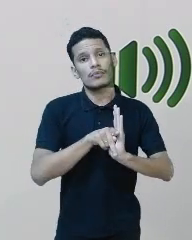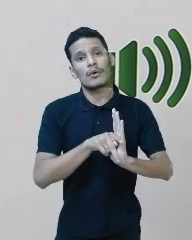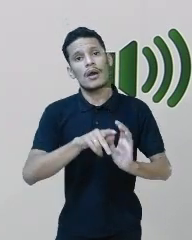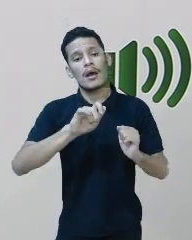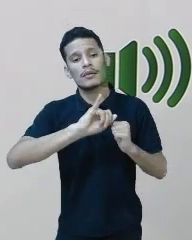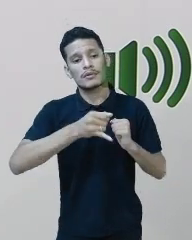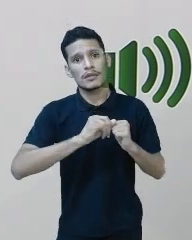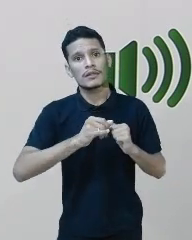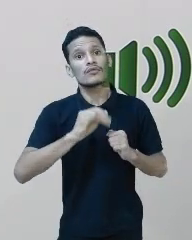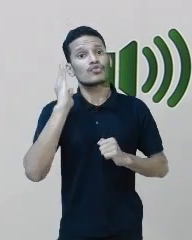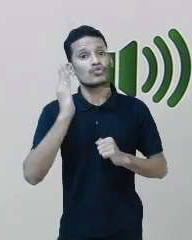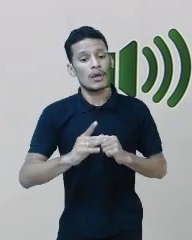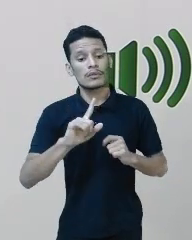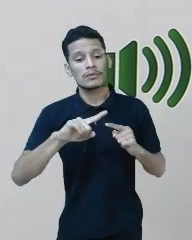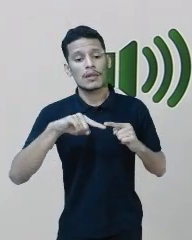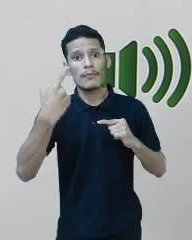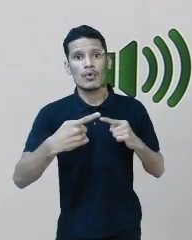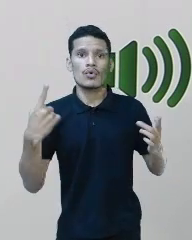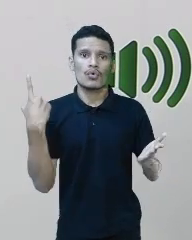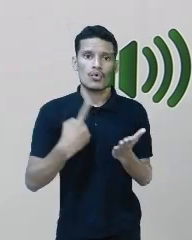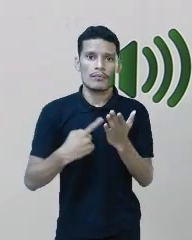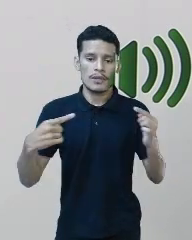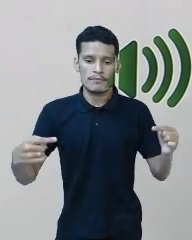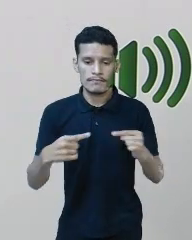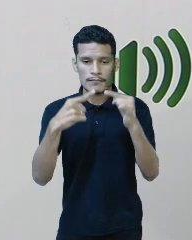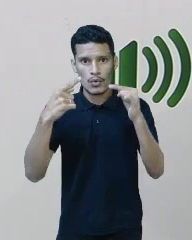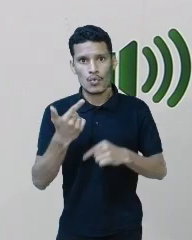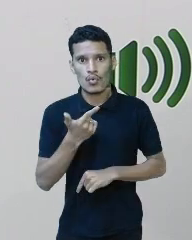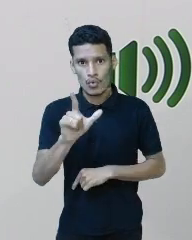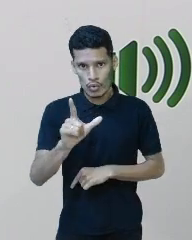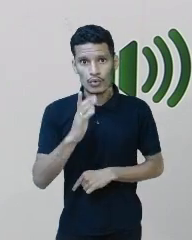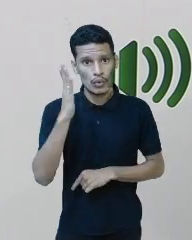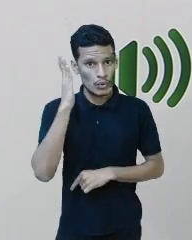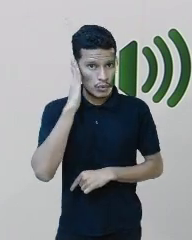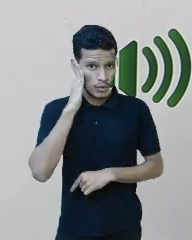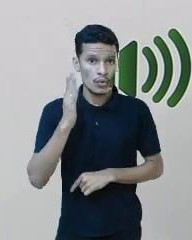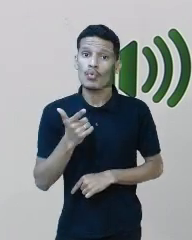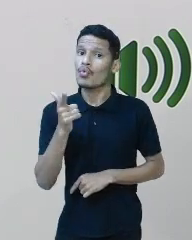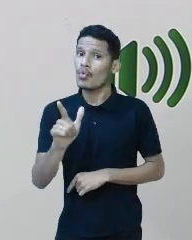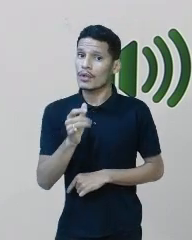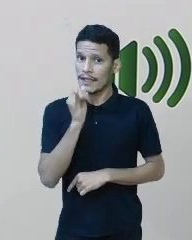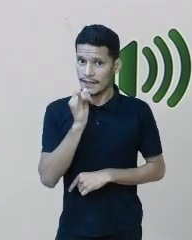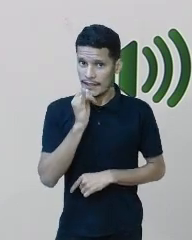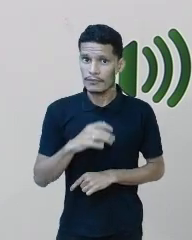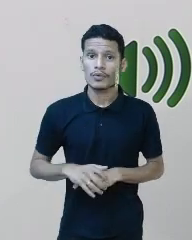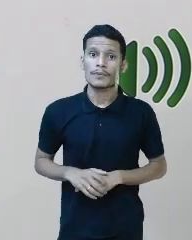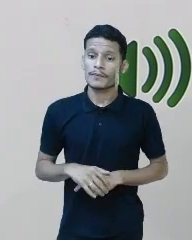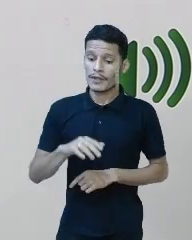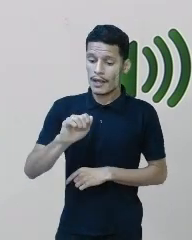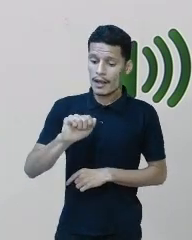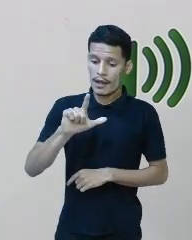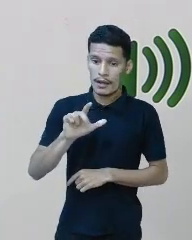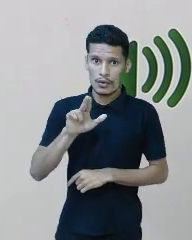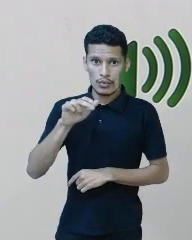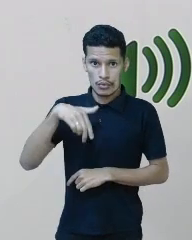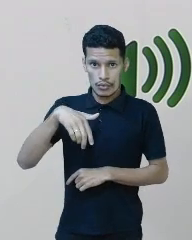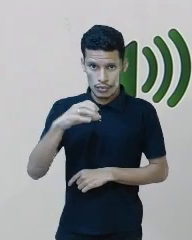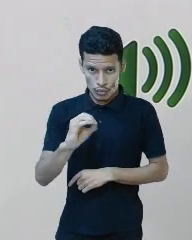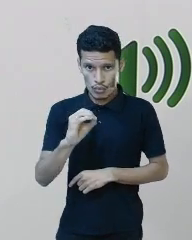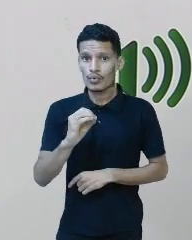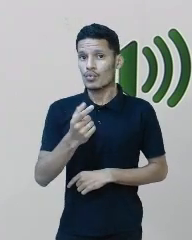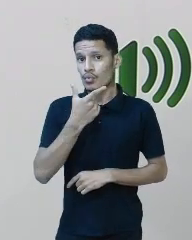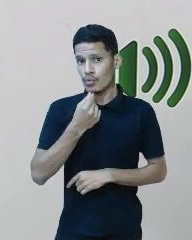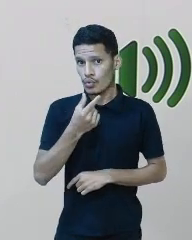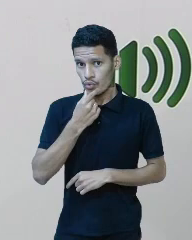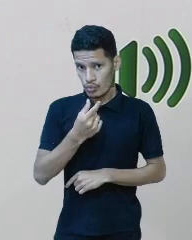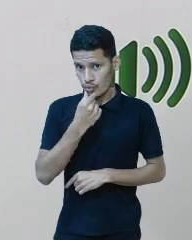depois, ele precisa combinar com esse outro, tá? Vamos ver outro exemplo aqui. O aluno simpático, ou